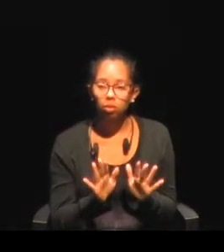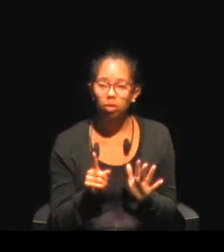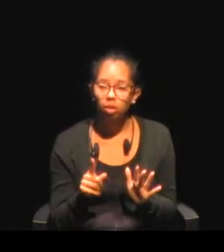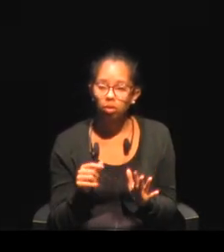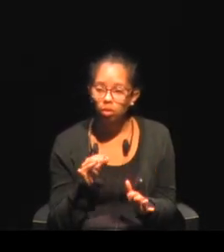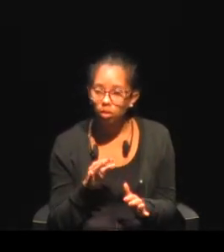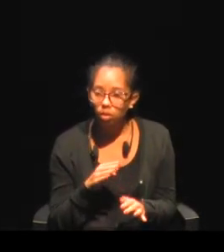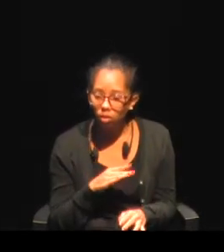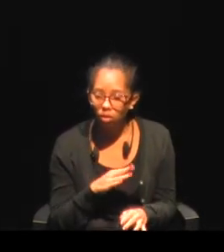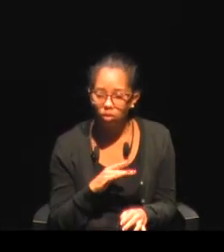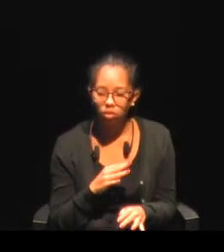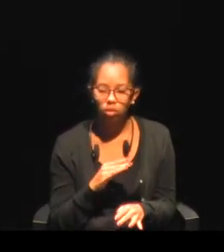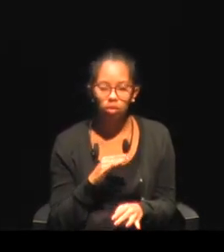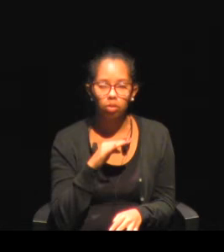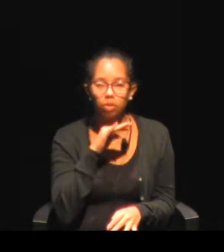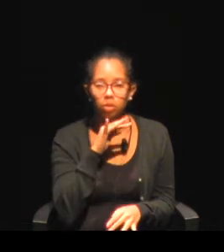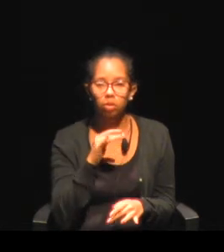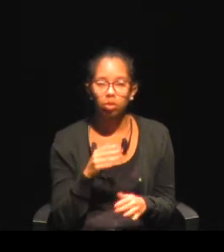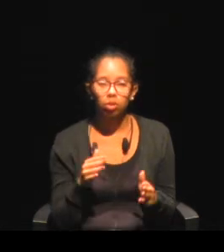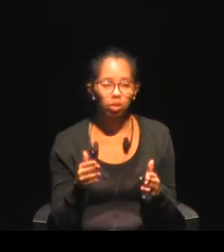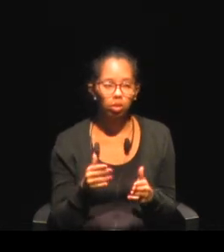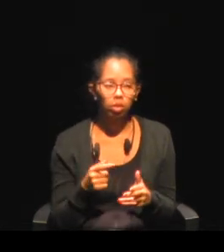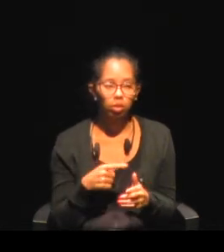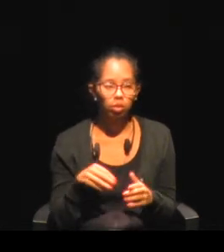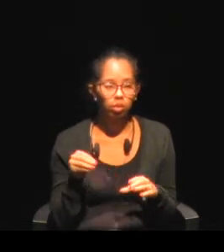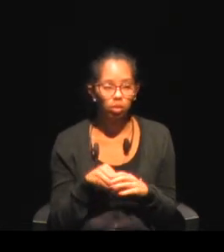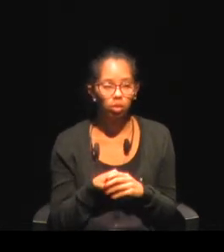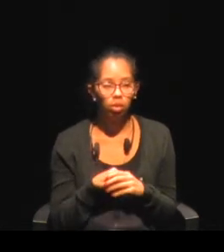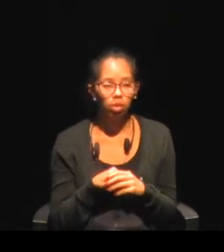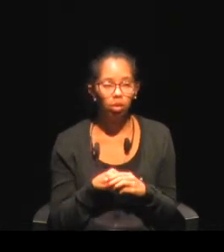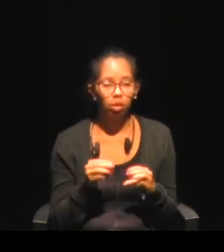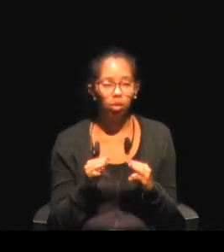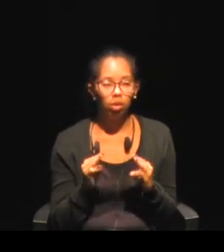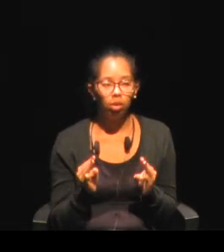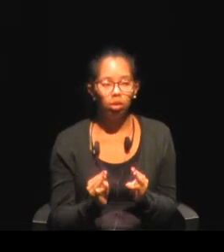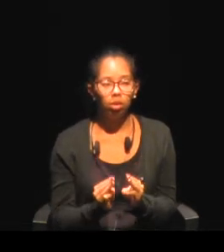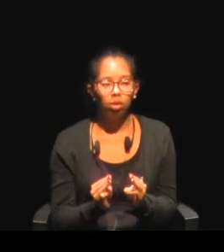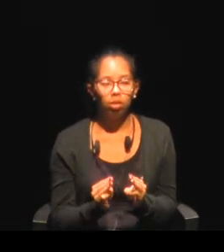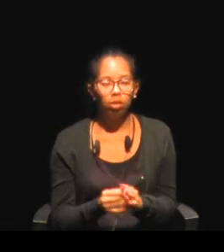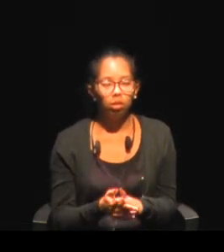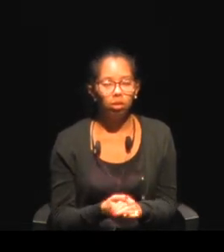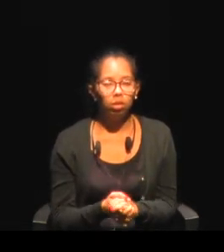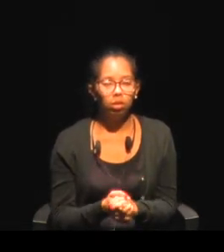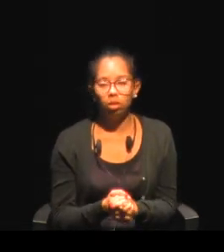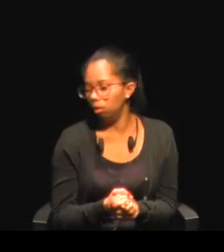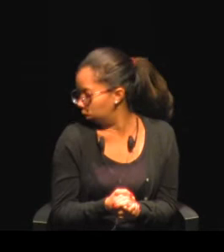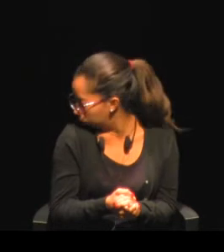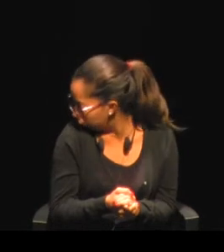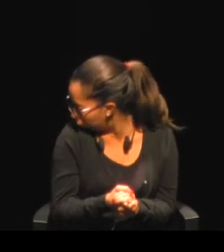ruindo. O desafio era implantar aí esse museu sem